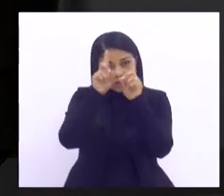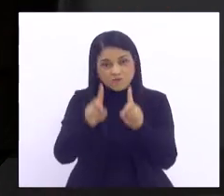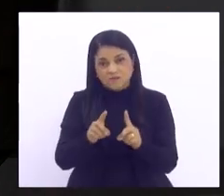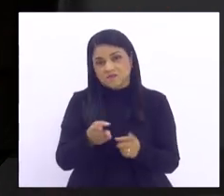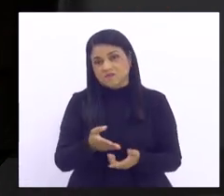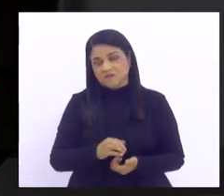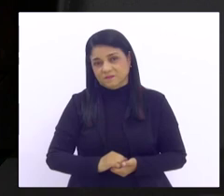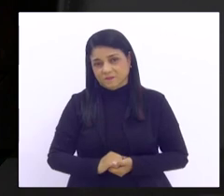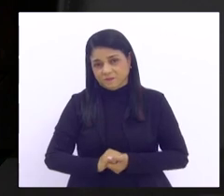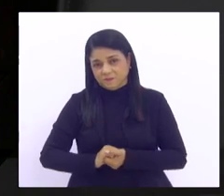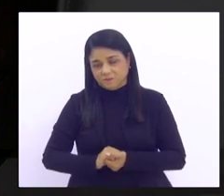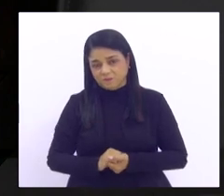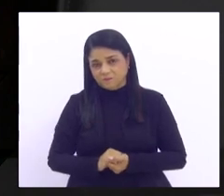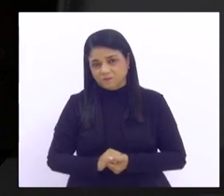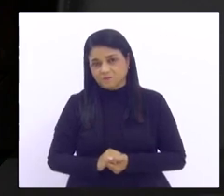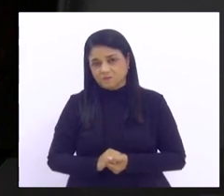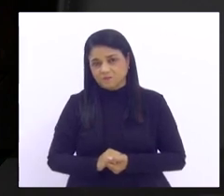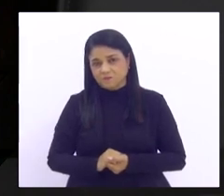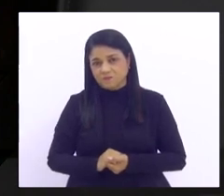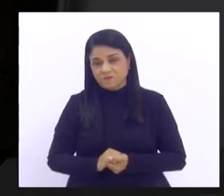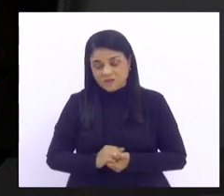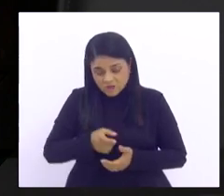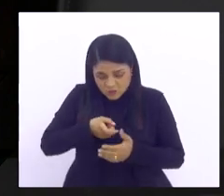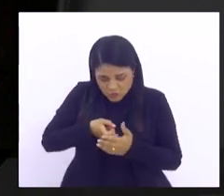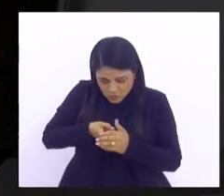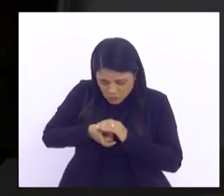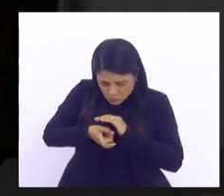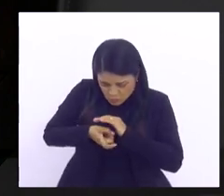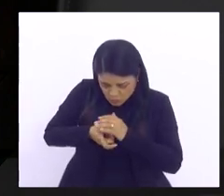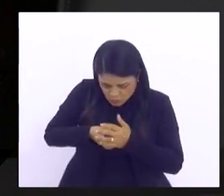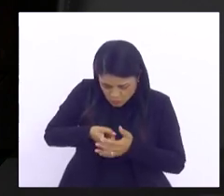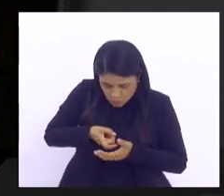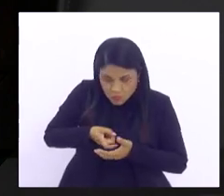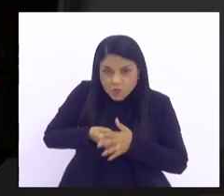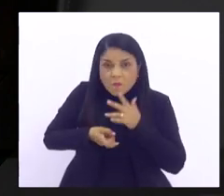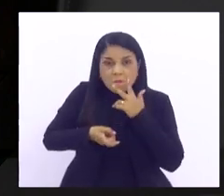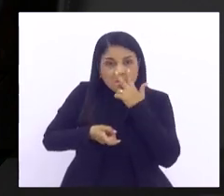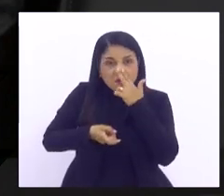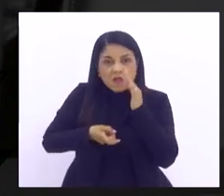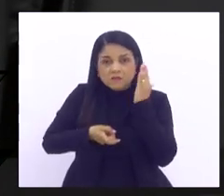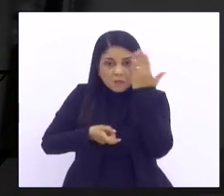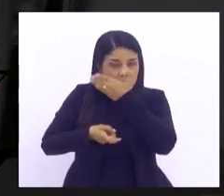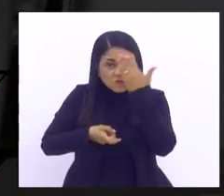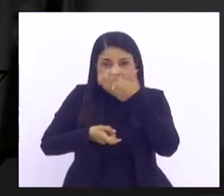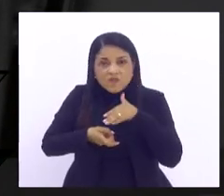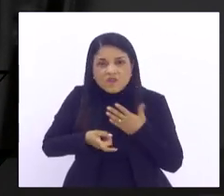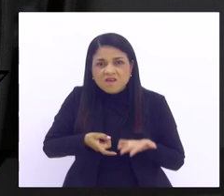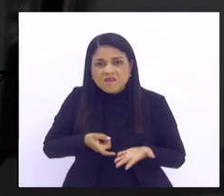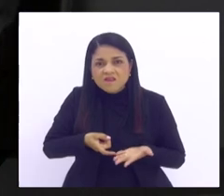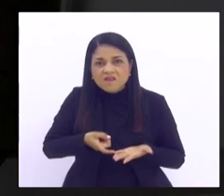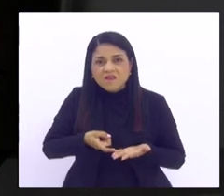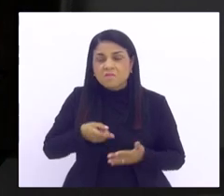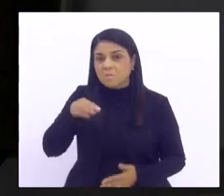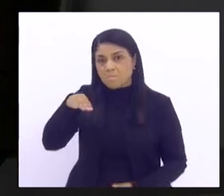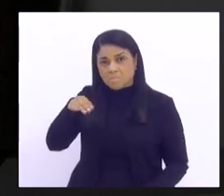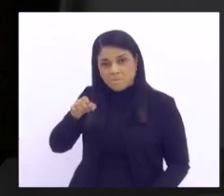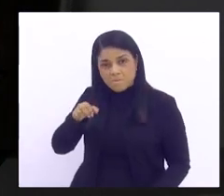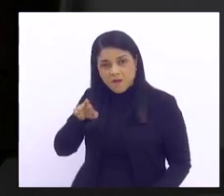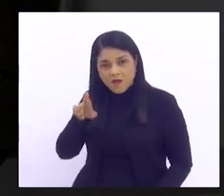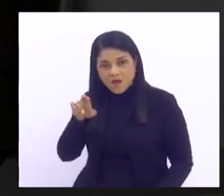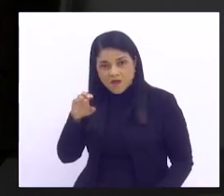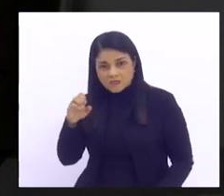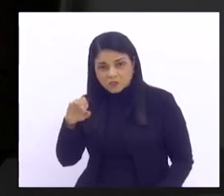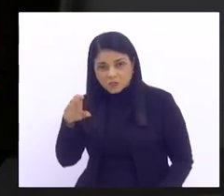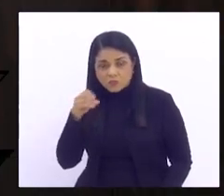deficiência. O nascituro também está se tornando um invisível, porque, como disse bem o